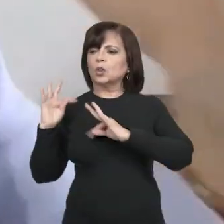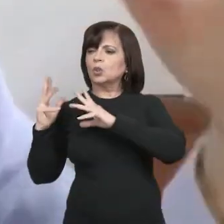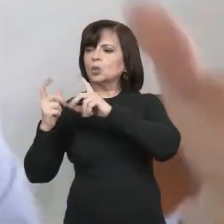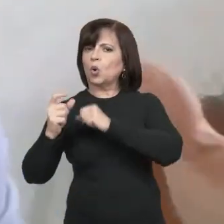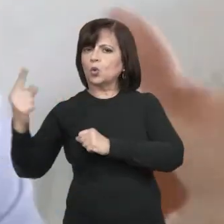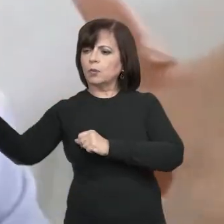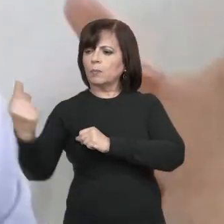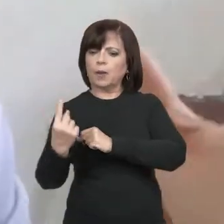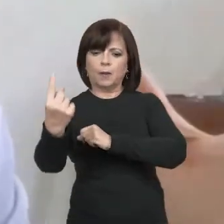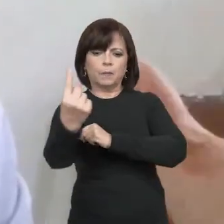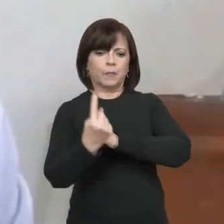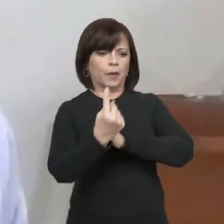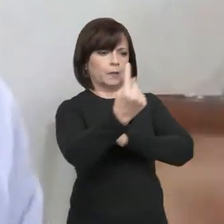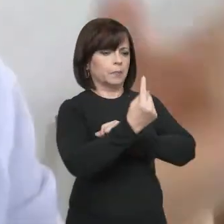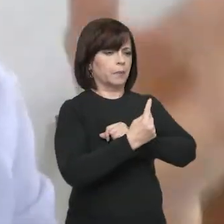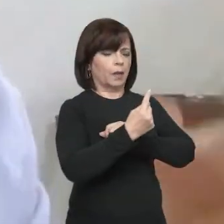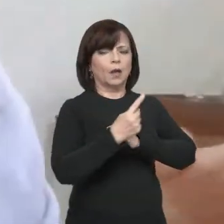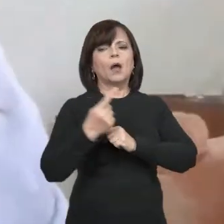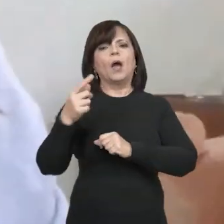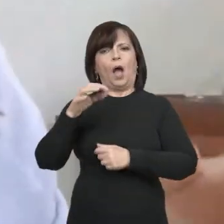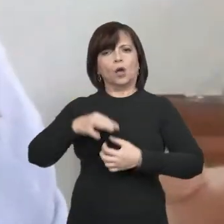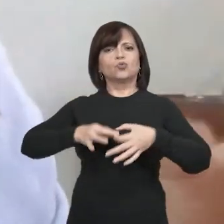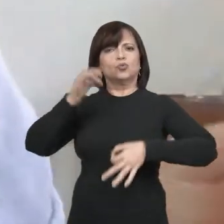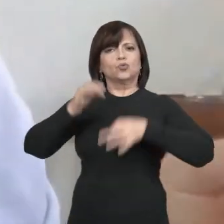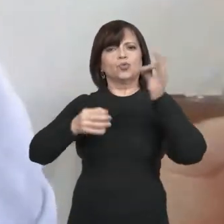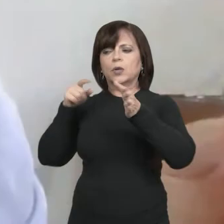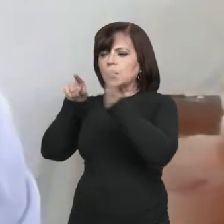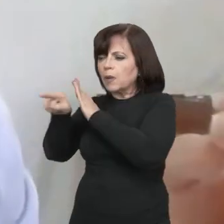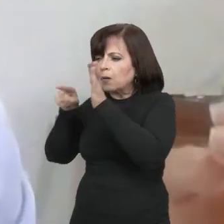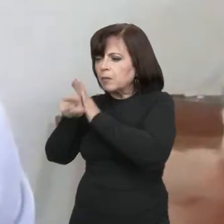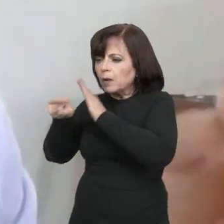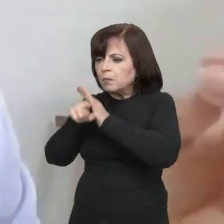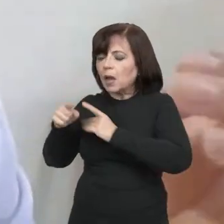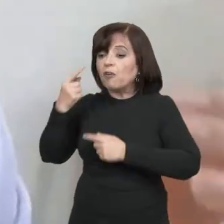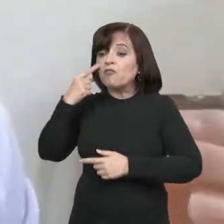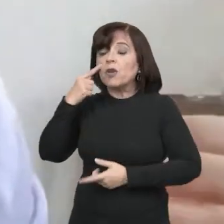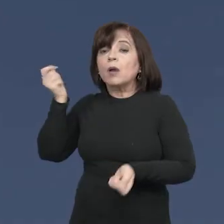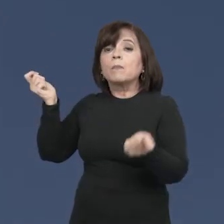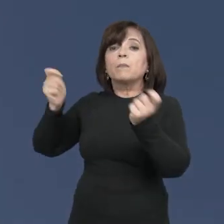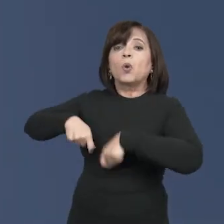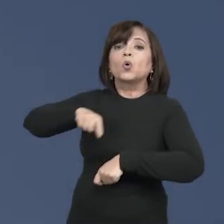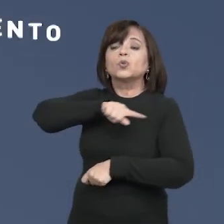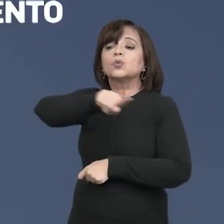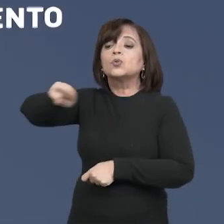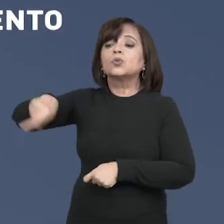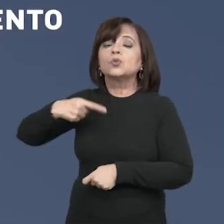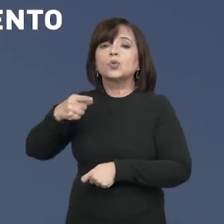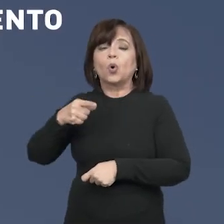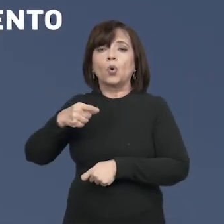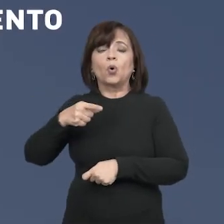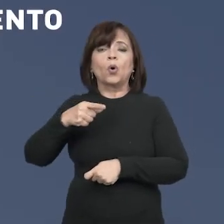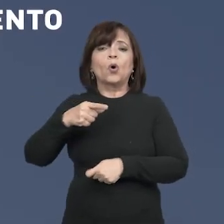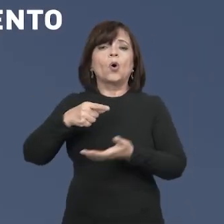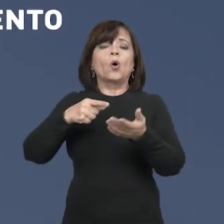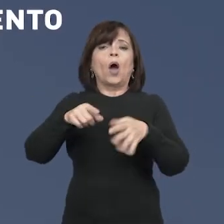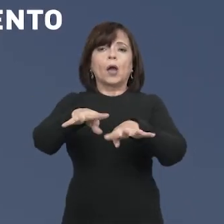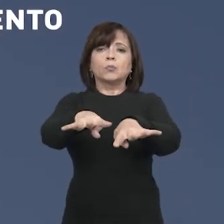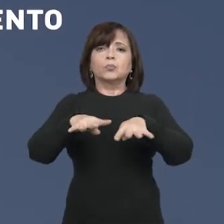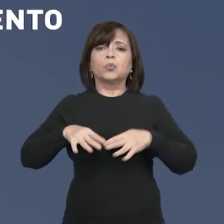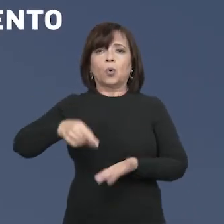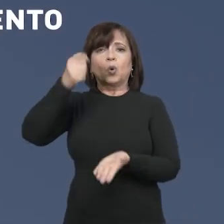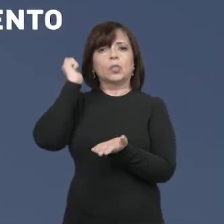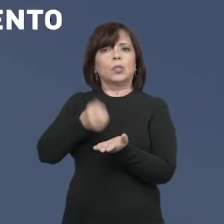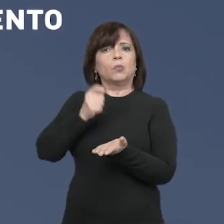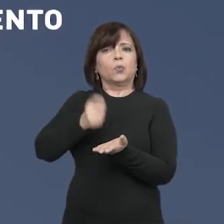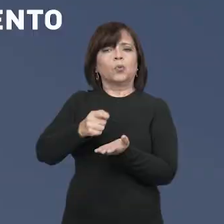essas pessoas serão ouvidas novamente para analisar a possibilidade de elas serem submetidas ao tribunal do júri,